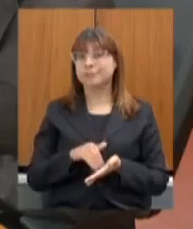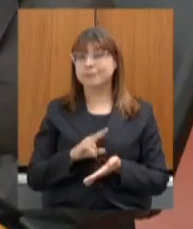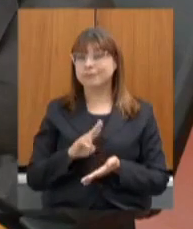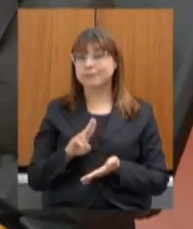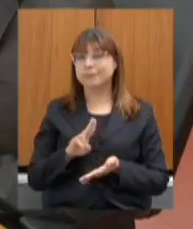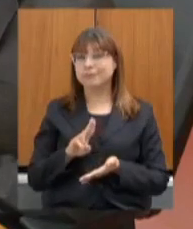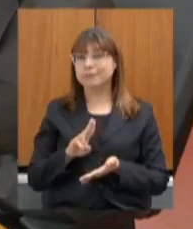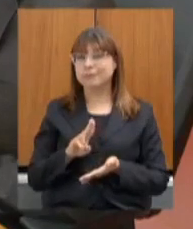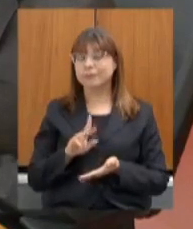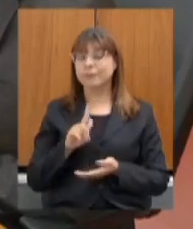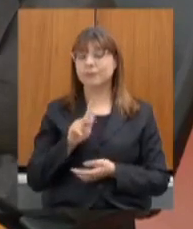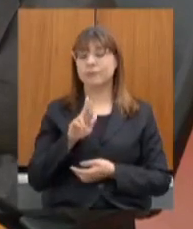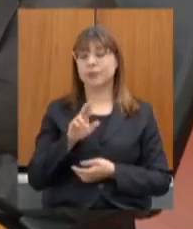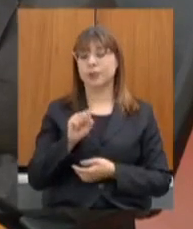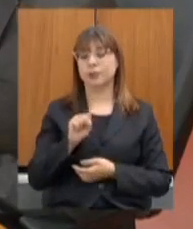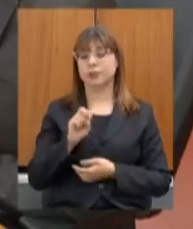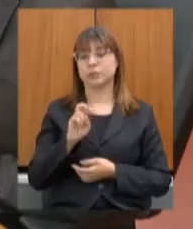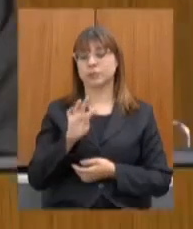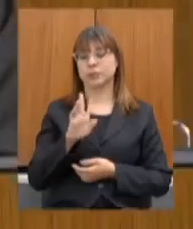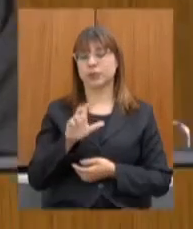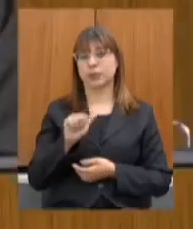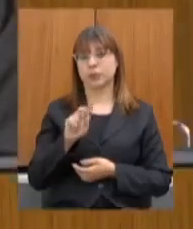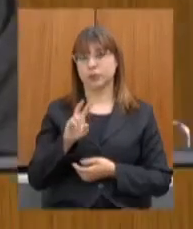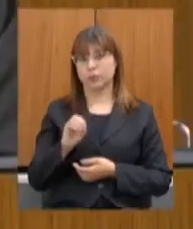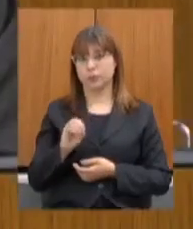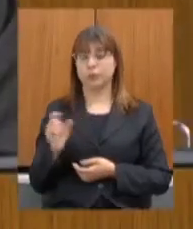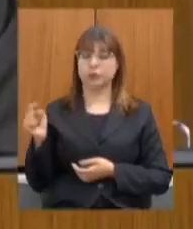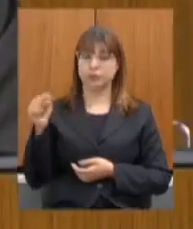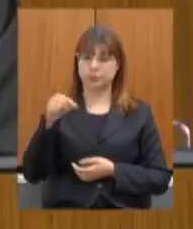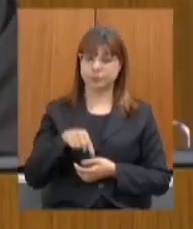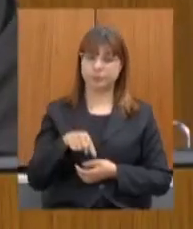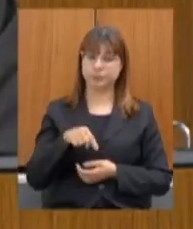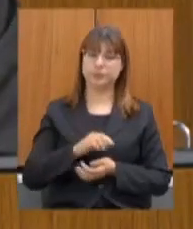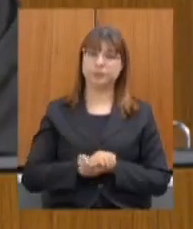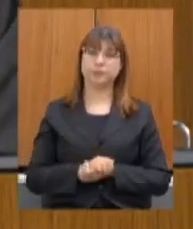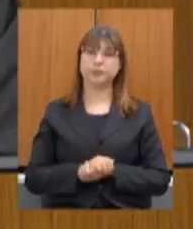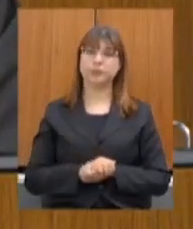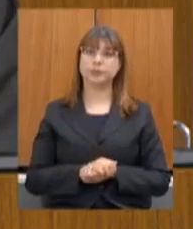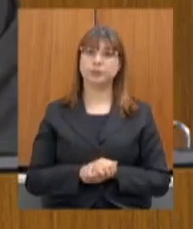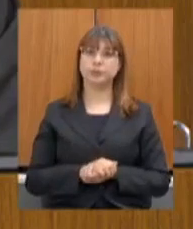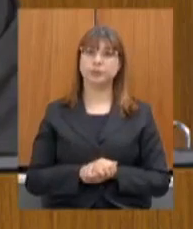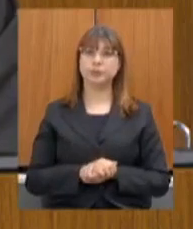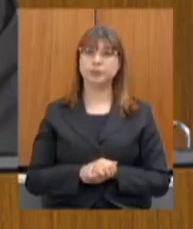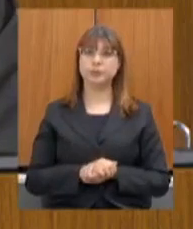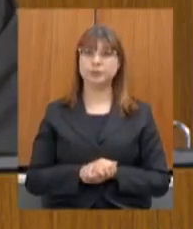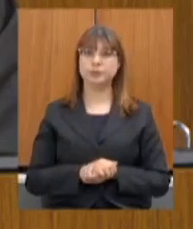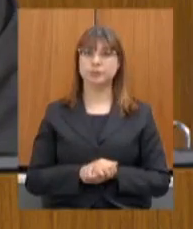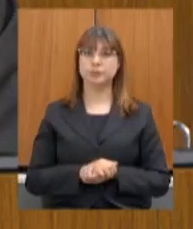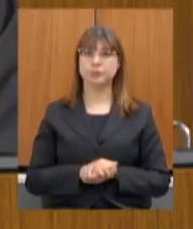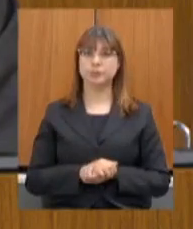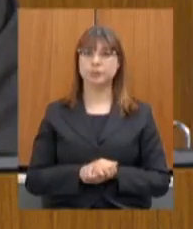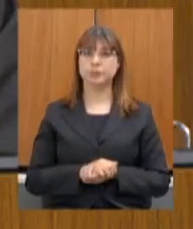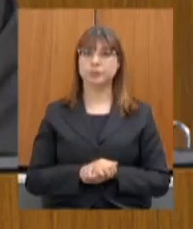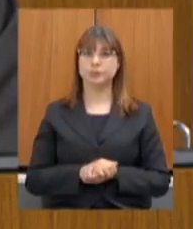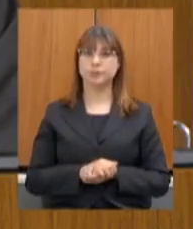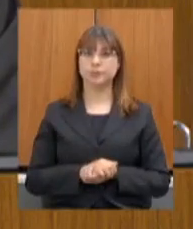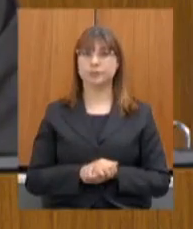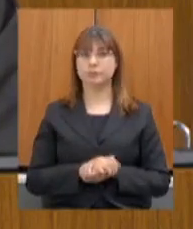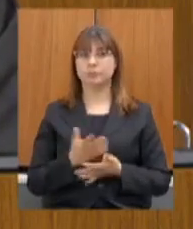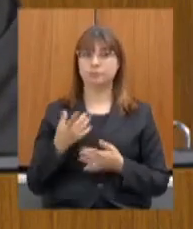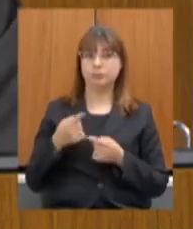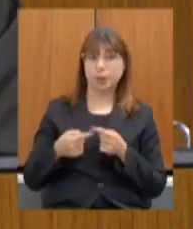Gustavo Tostes, quando aqui esteve e embromou,